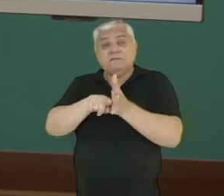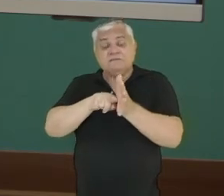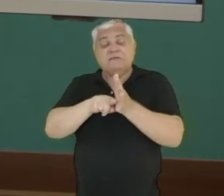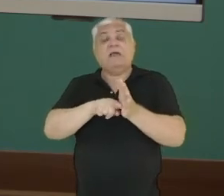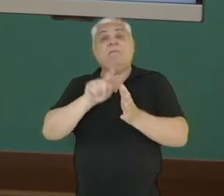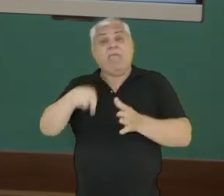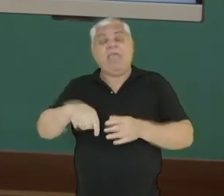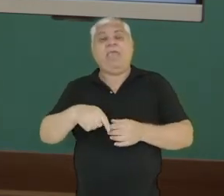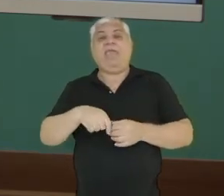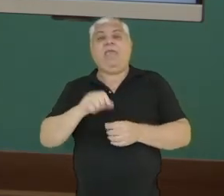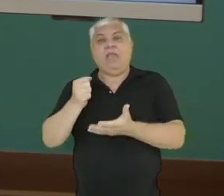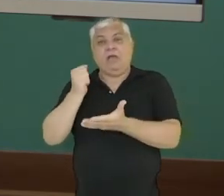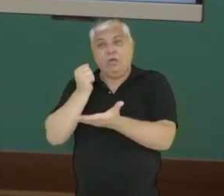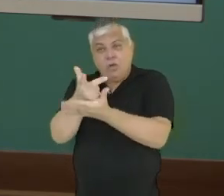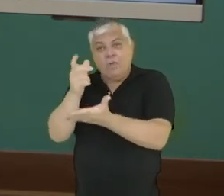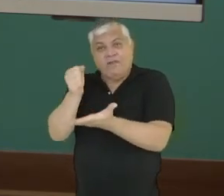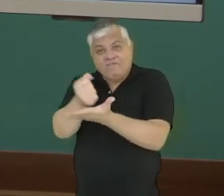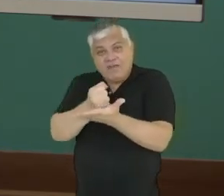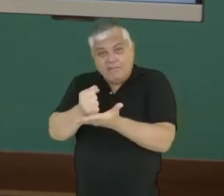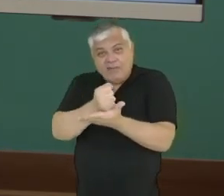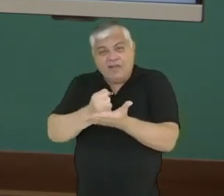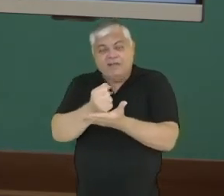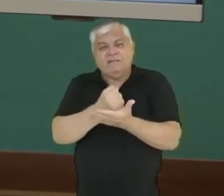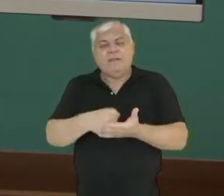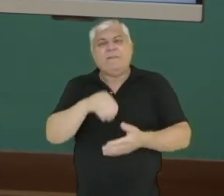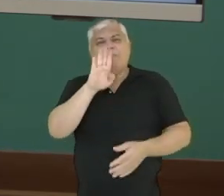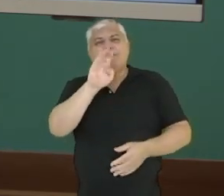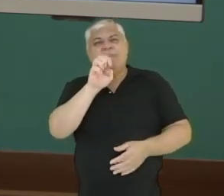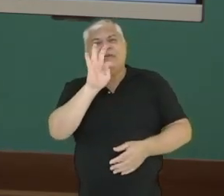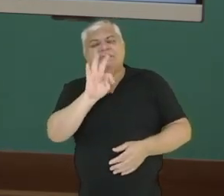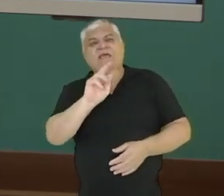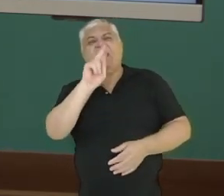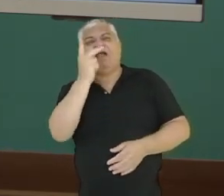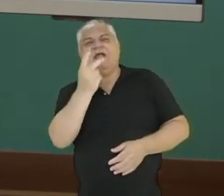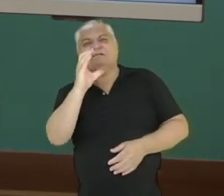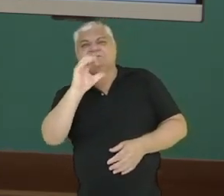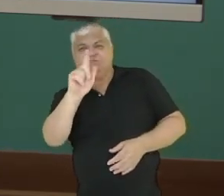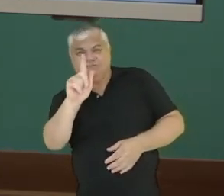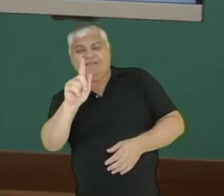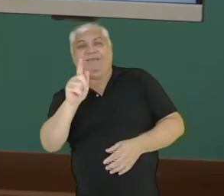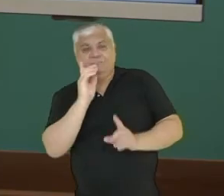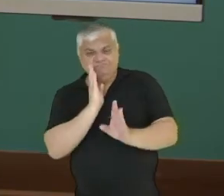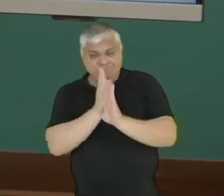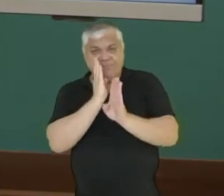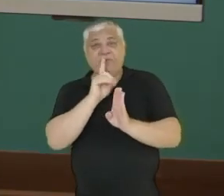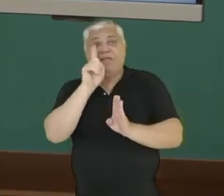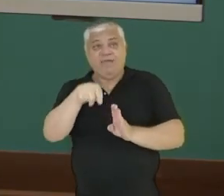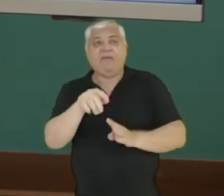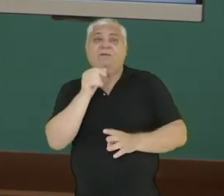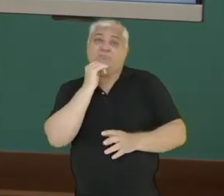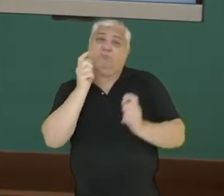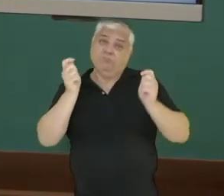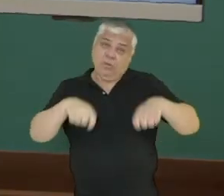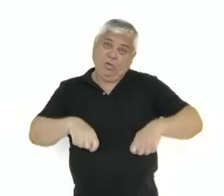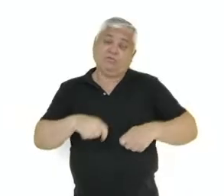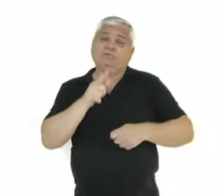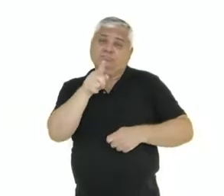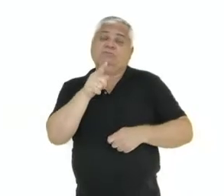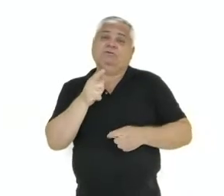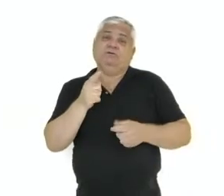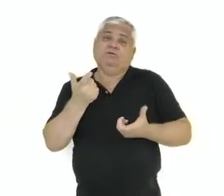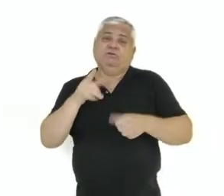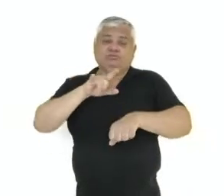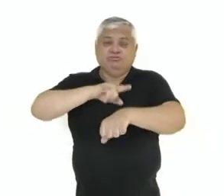beta-HCG, que vai detectar a presença do hormônio gonadotrofina coriônica. Ele pode ser realizado a partir de uma amostra